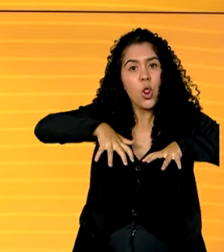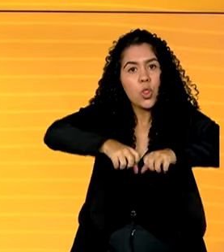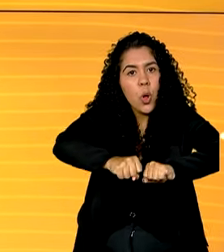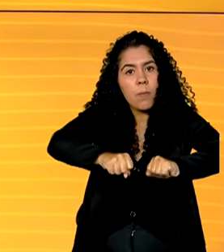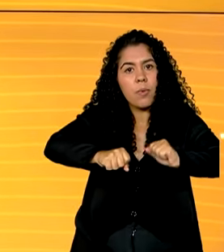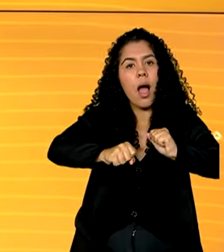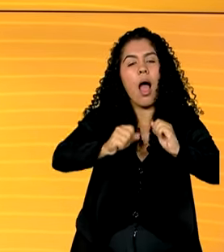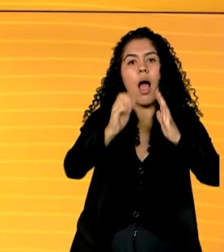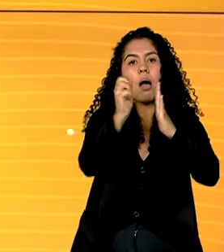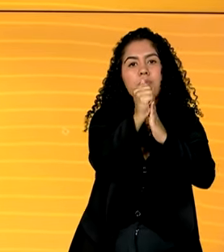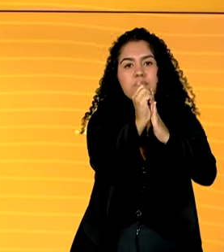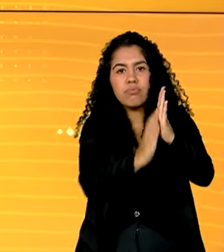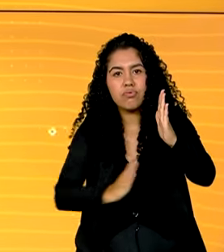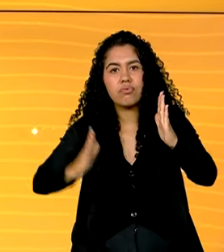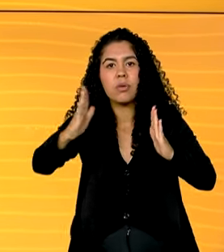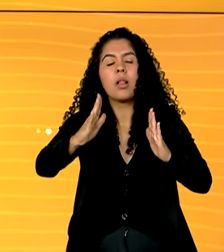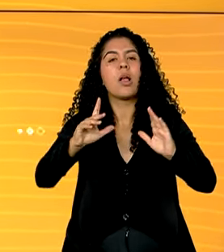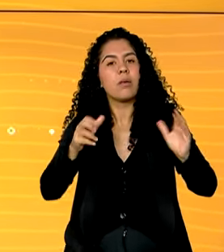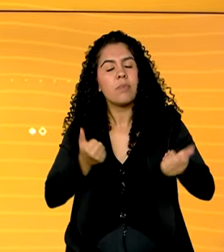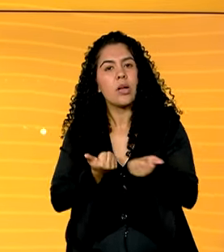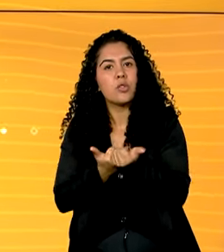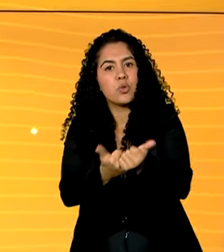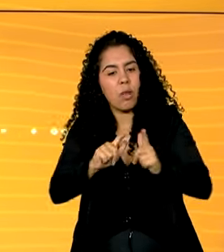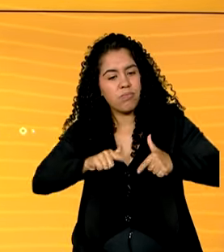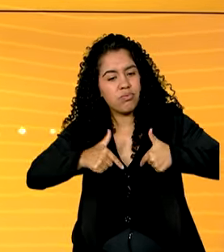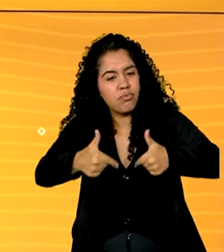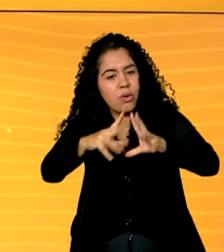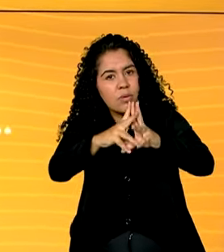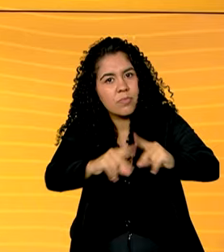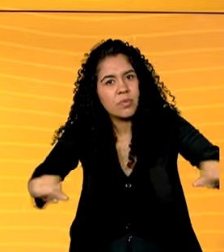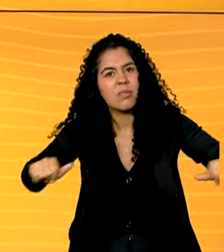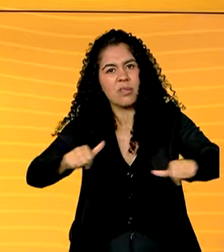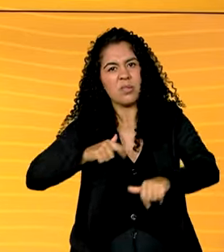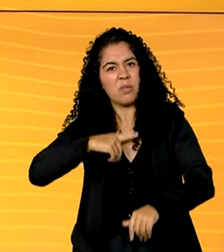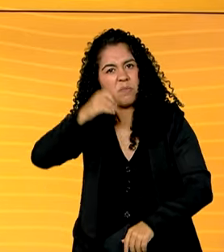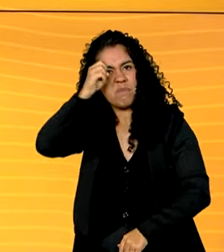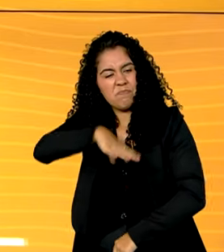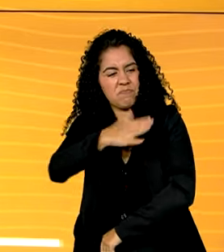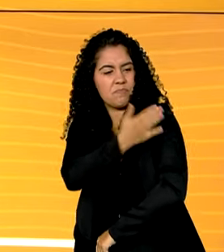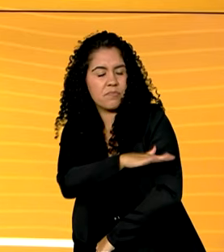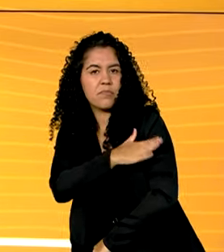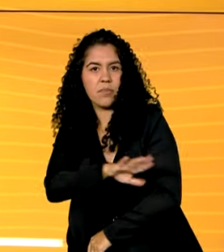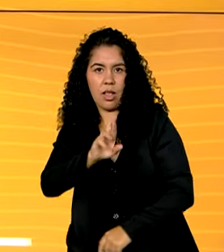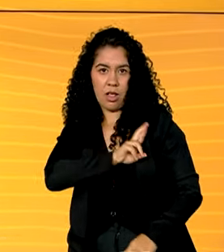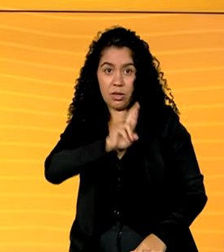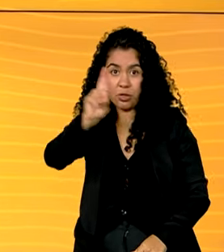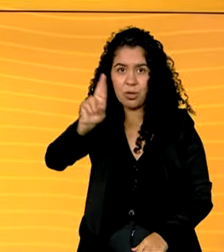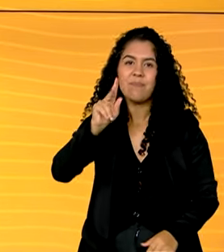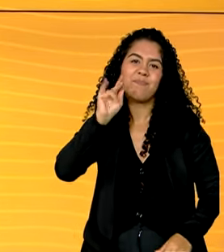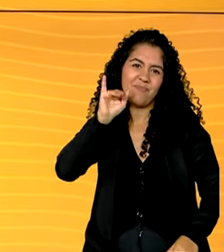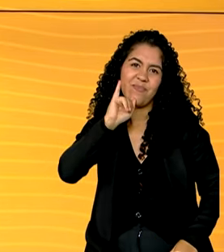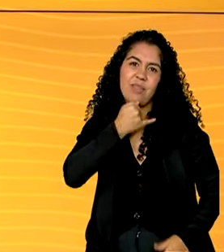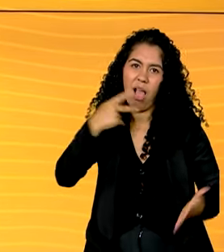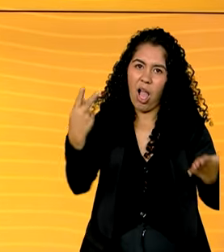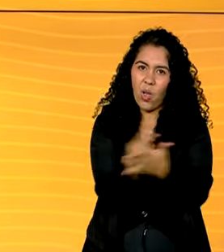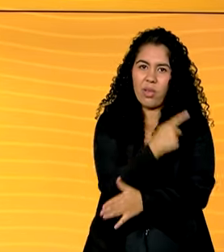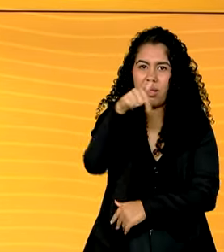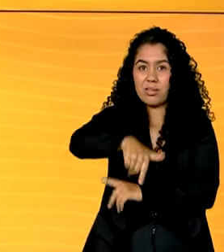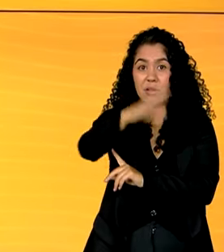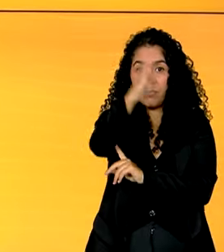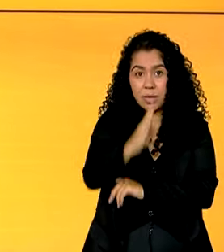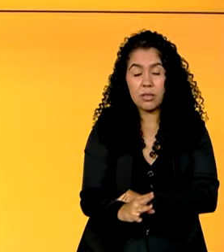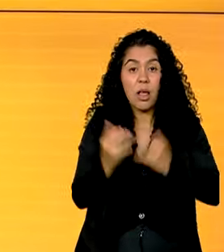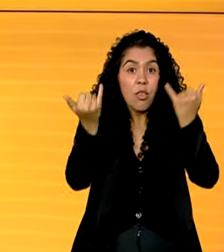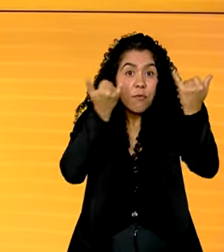terreiro ajuda a combater a intolerância religiosa, que infelizmente é frequente aqui no nosso país. Dados do Ministério dos Direitos Humanos